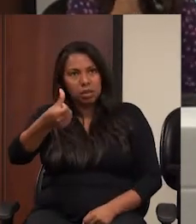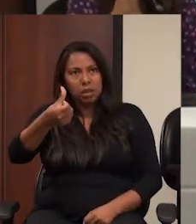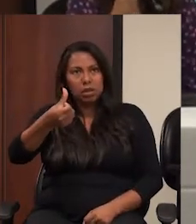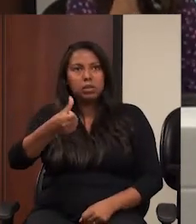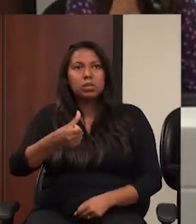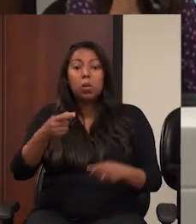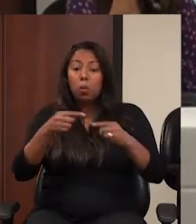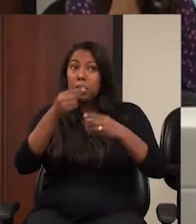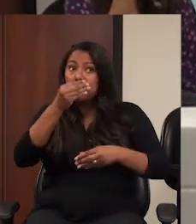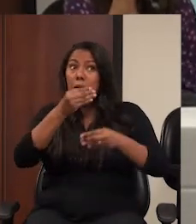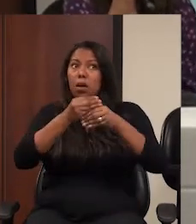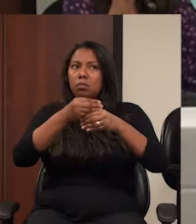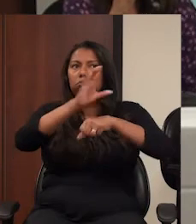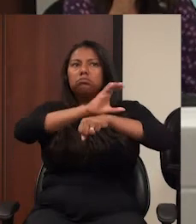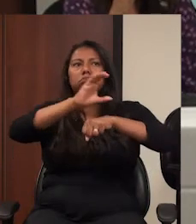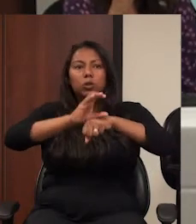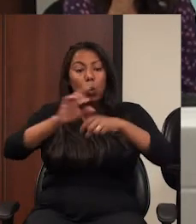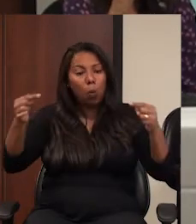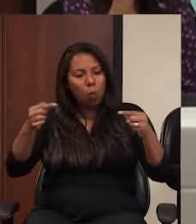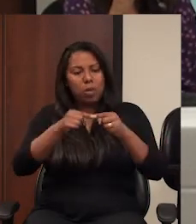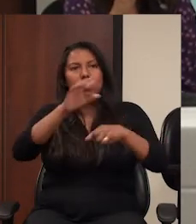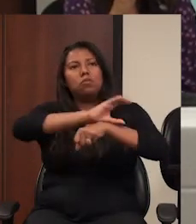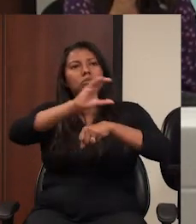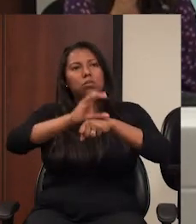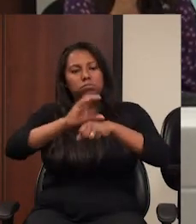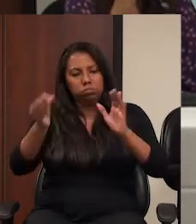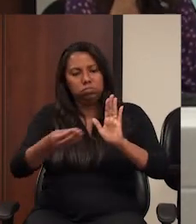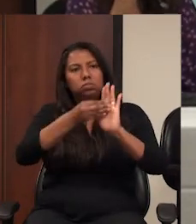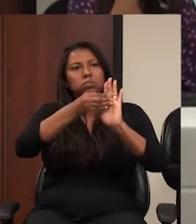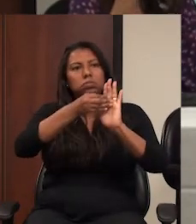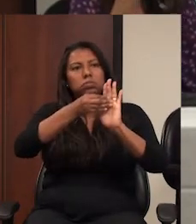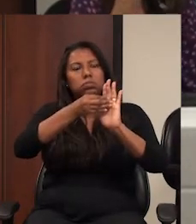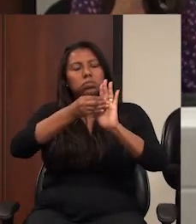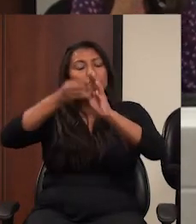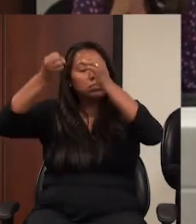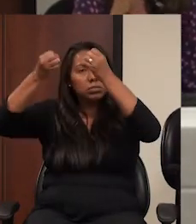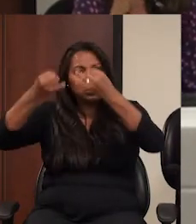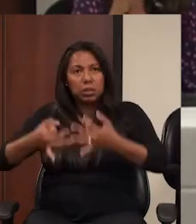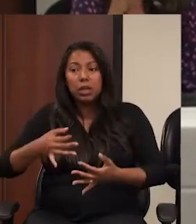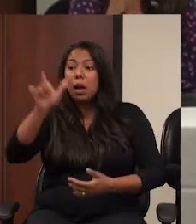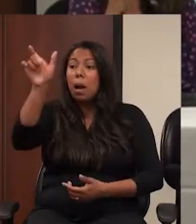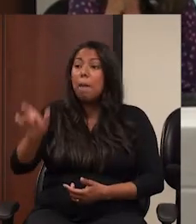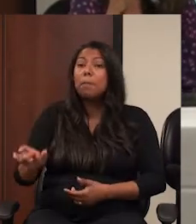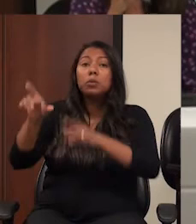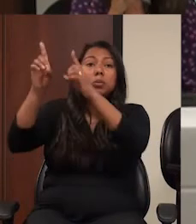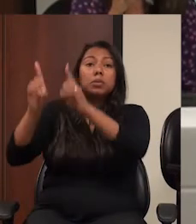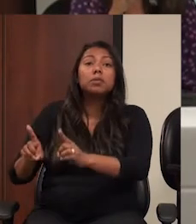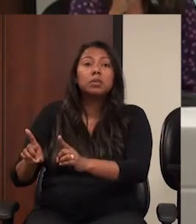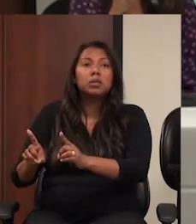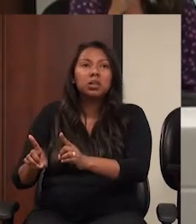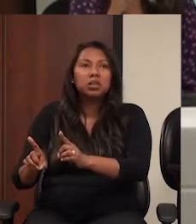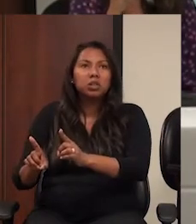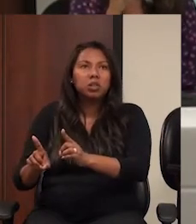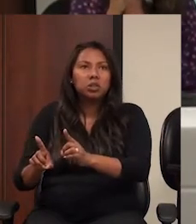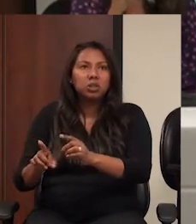emenda constitucional, ou seja, faz parte da nossa Constituição, e ela define pessoa com deficiência não mais no modelo